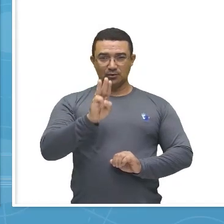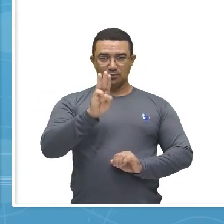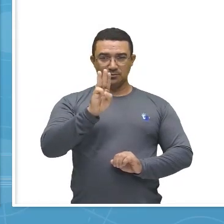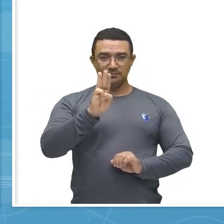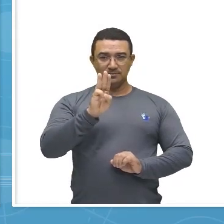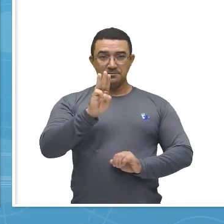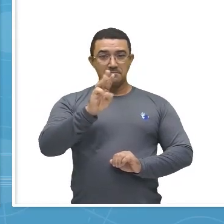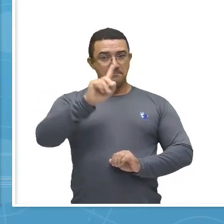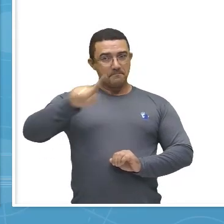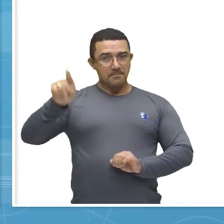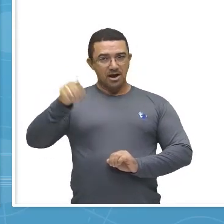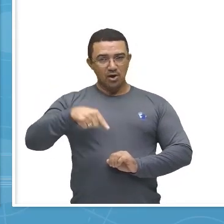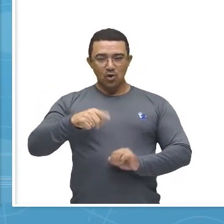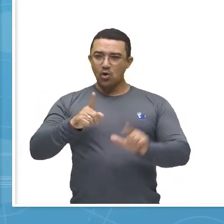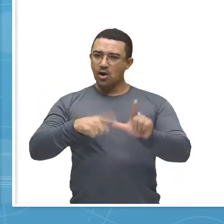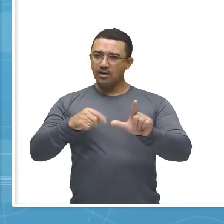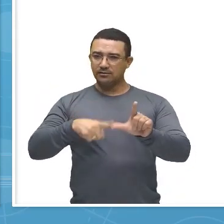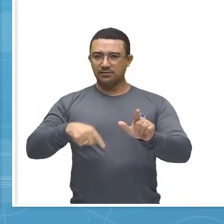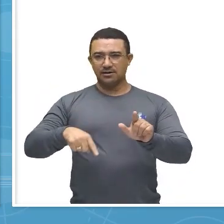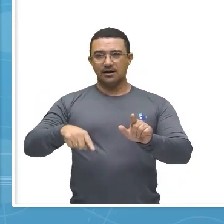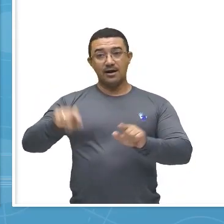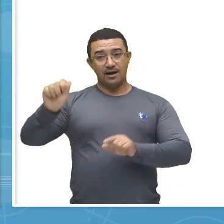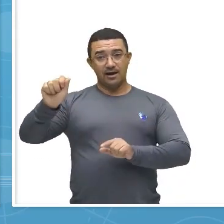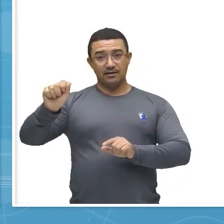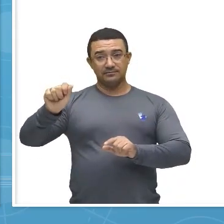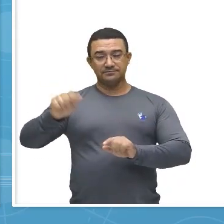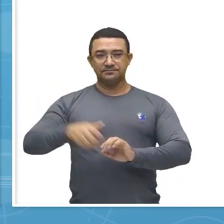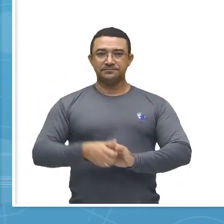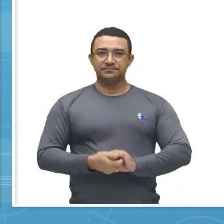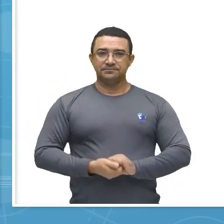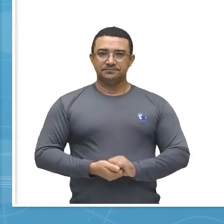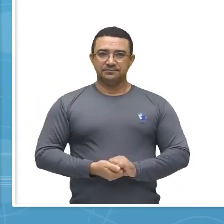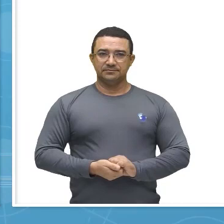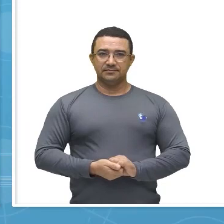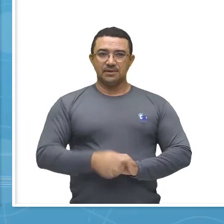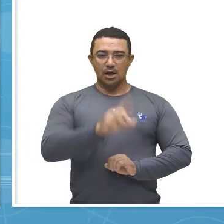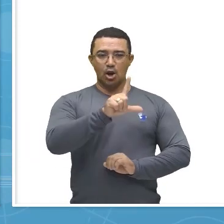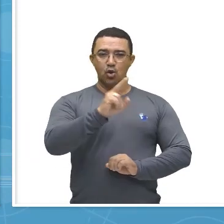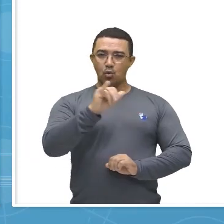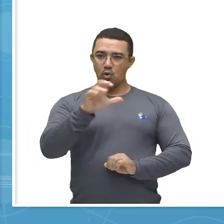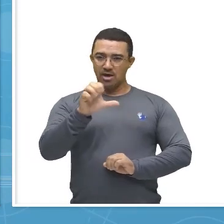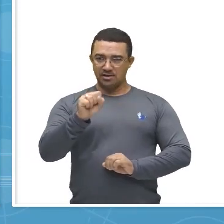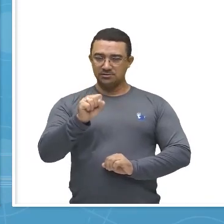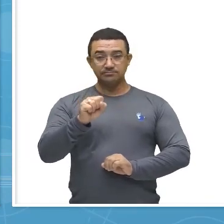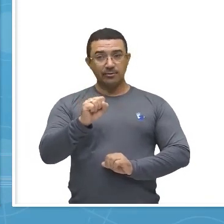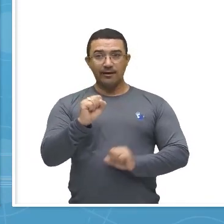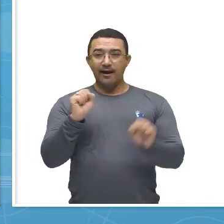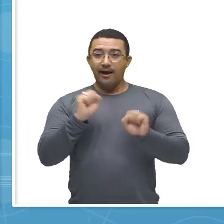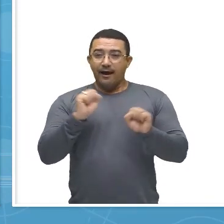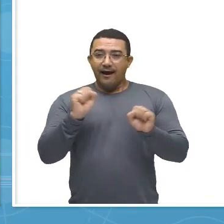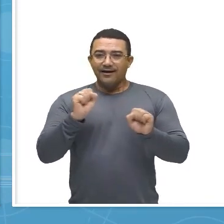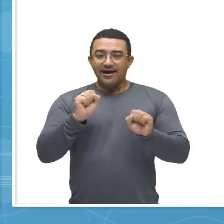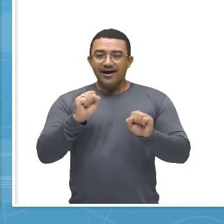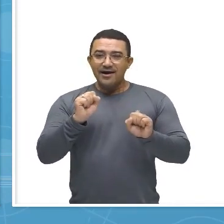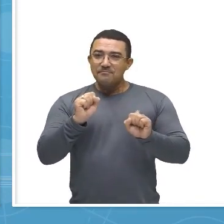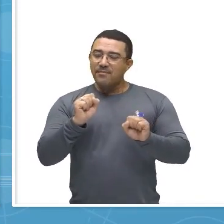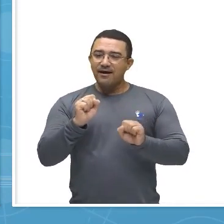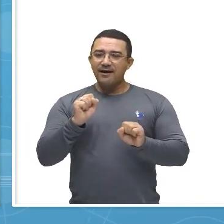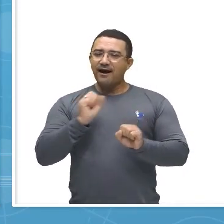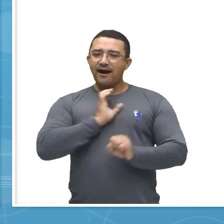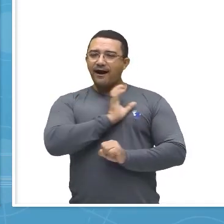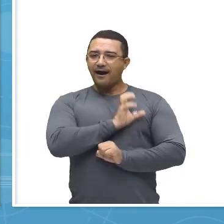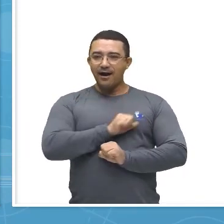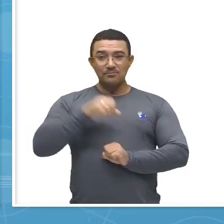marcou a letra A na questão 1. Luiz Vinícius, adora português, é mesmo, Luiz Vinícius? Quem mais